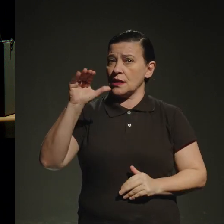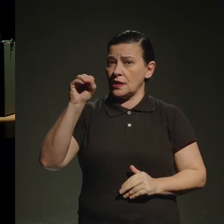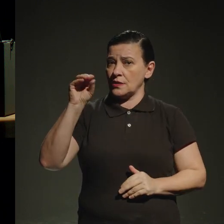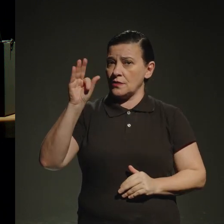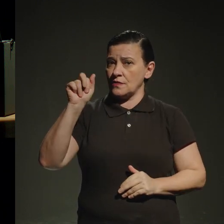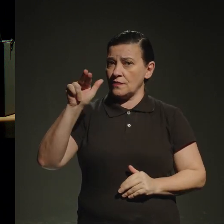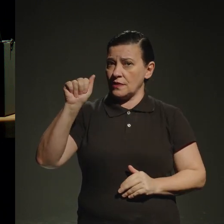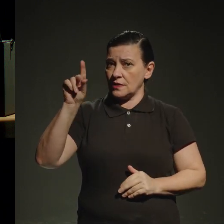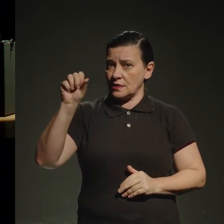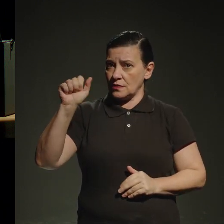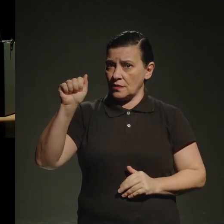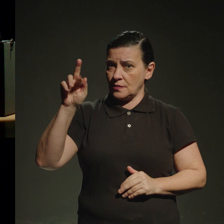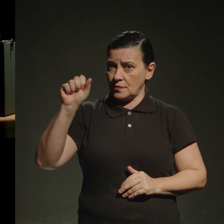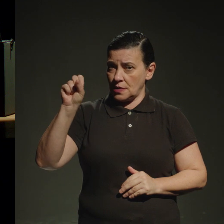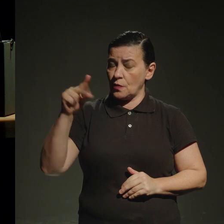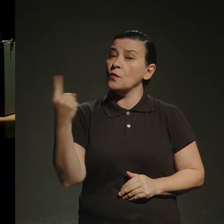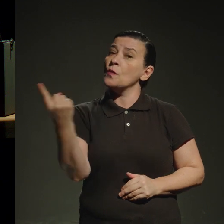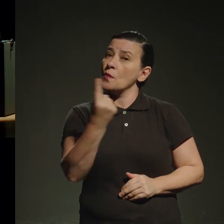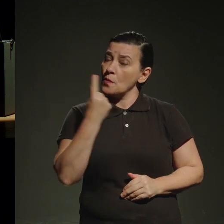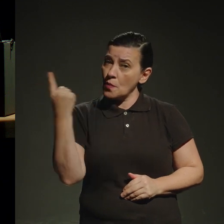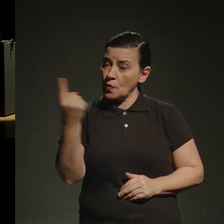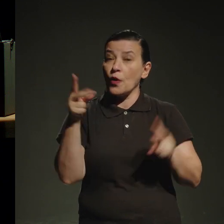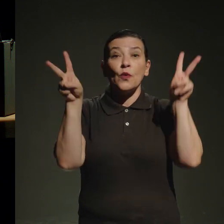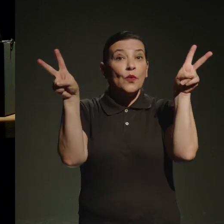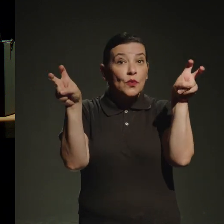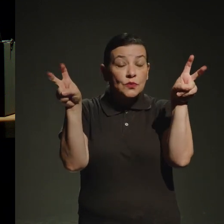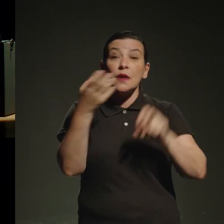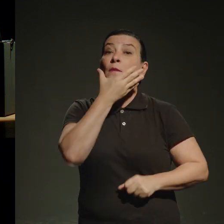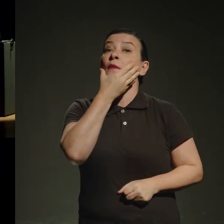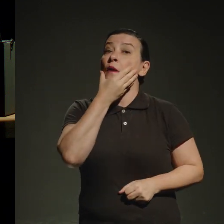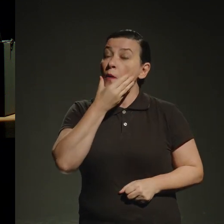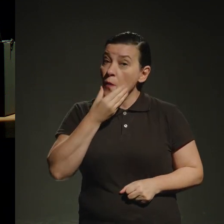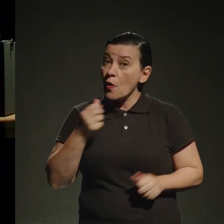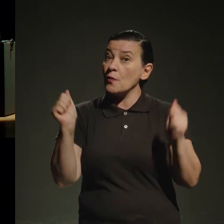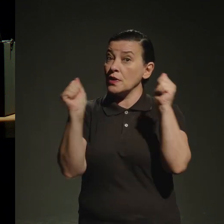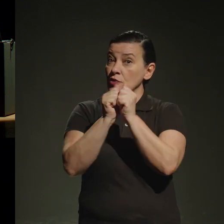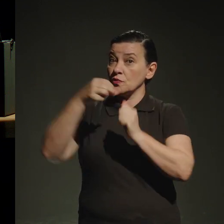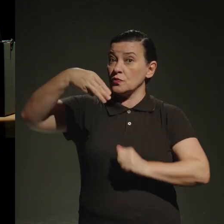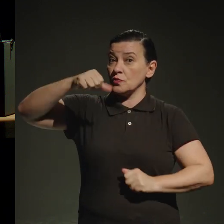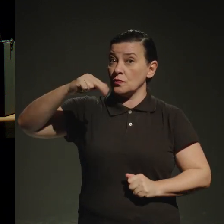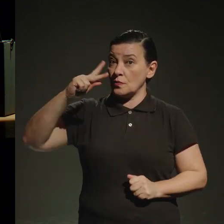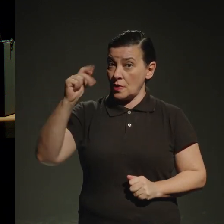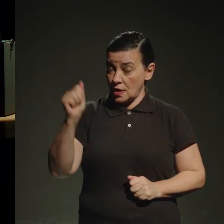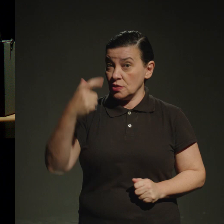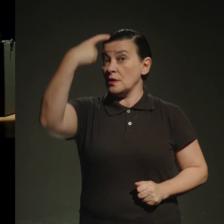Caio Fernando Abreu e dirigido por Luiz Arthur Nunes. Em 2016,